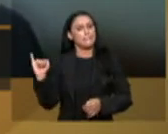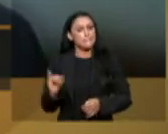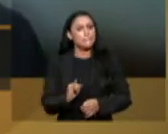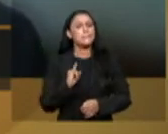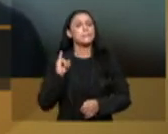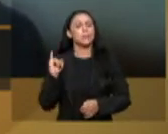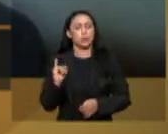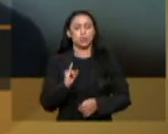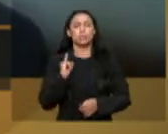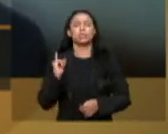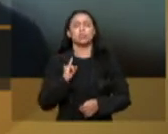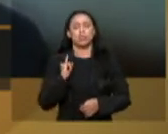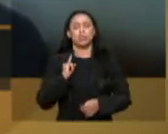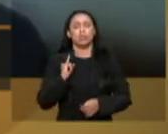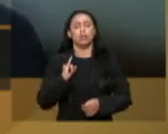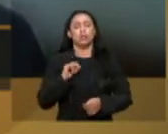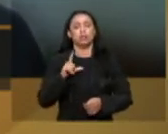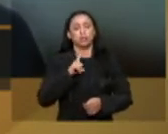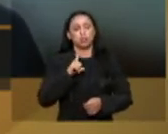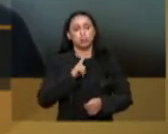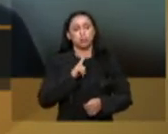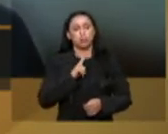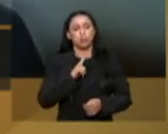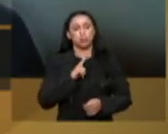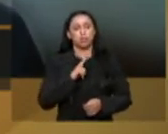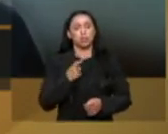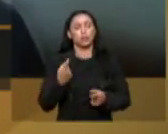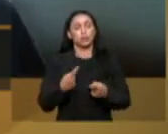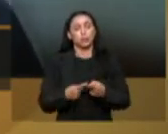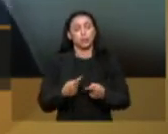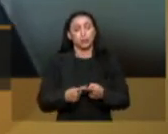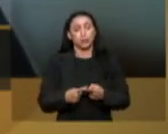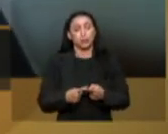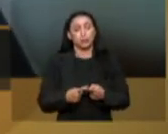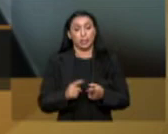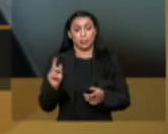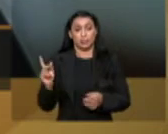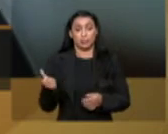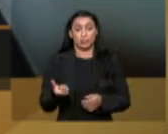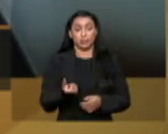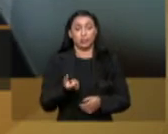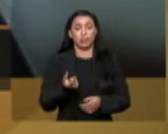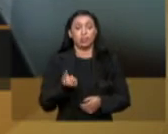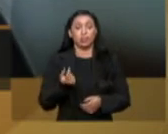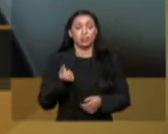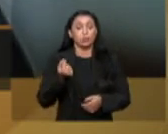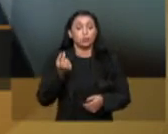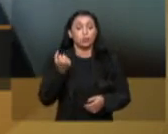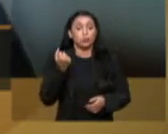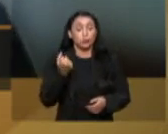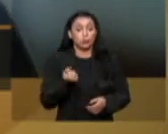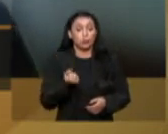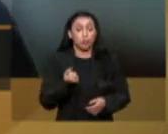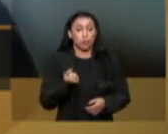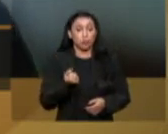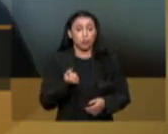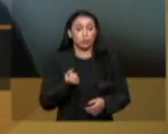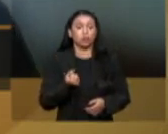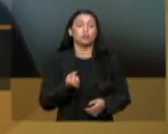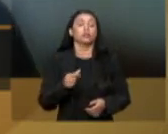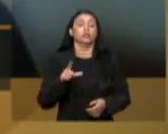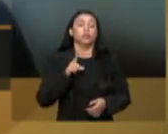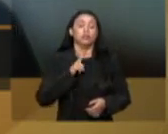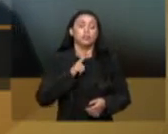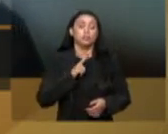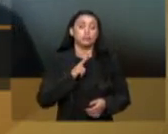imprescindível, além da prescrição de condições e do valor máximo dessas exações em